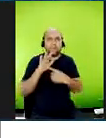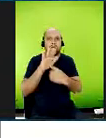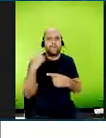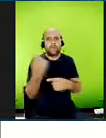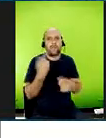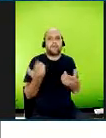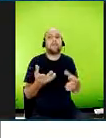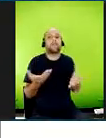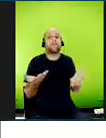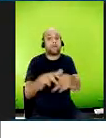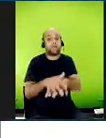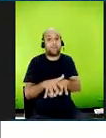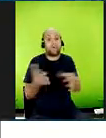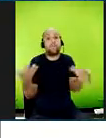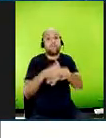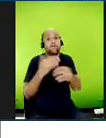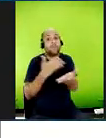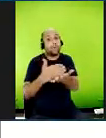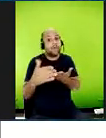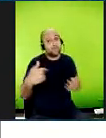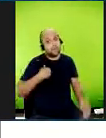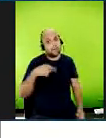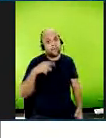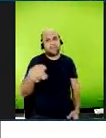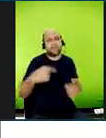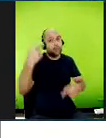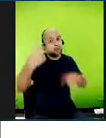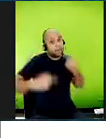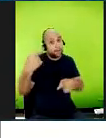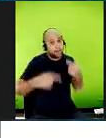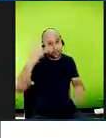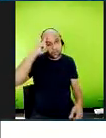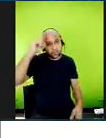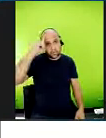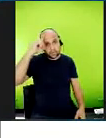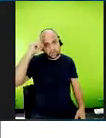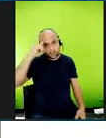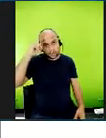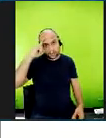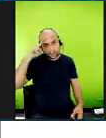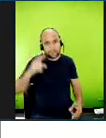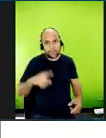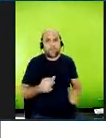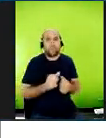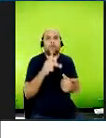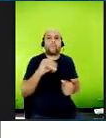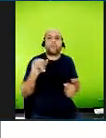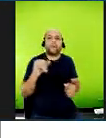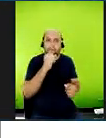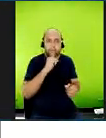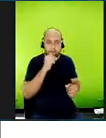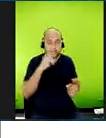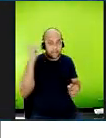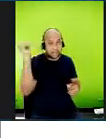a inclusão parte de você e de mim é uma luta constante de área difícil criando filha com seus pais é com a sua avó é uma Pedreira